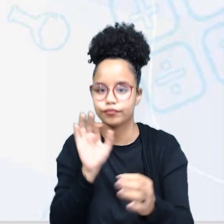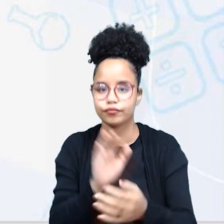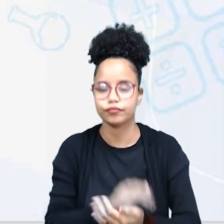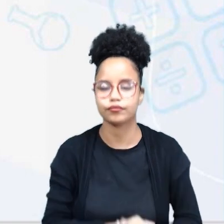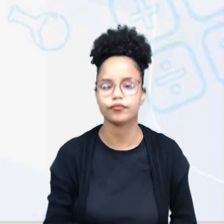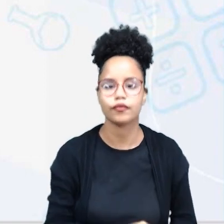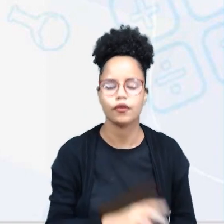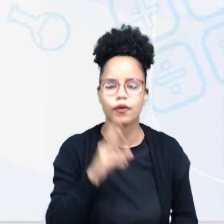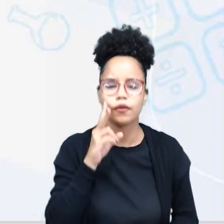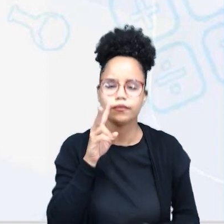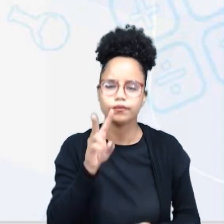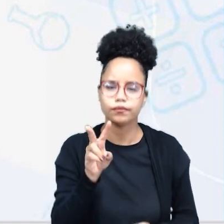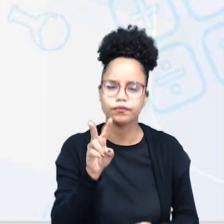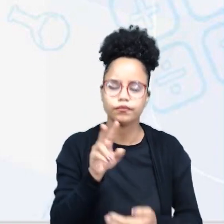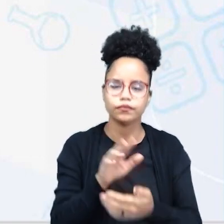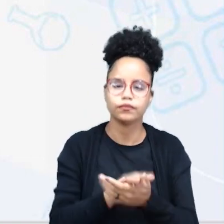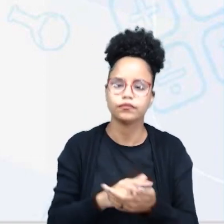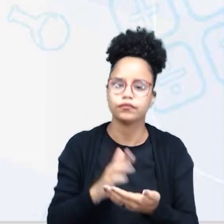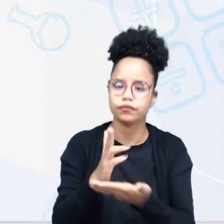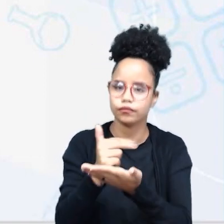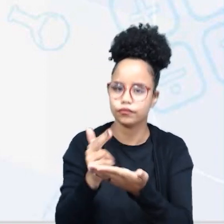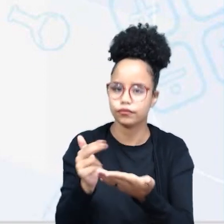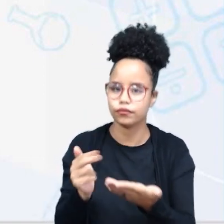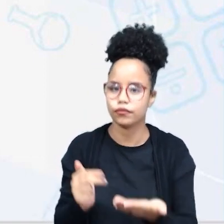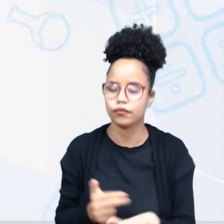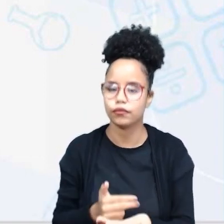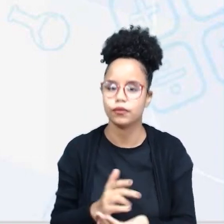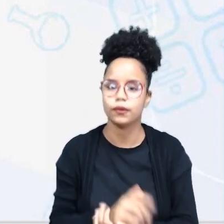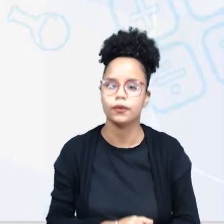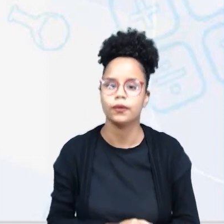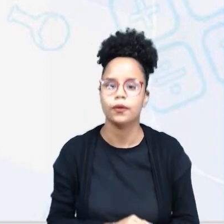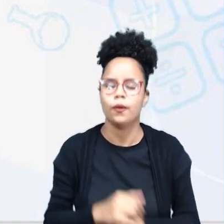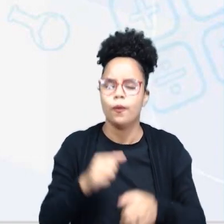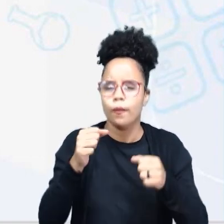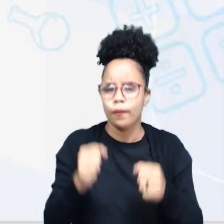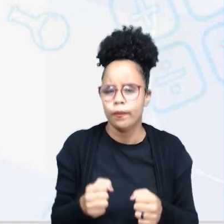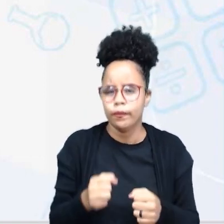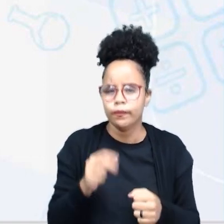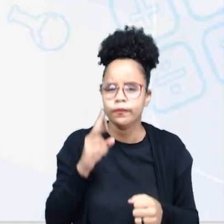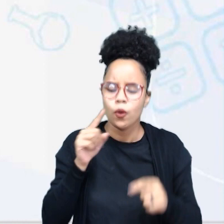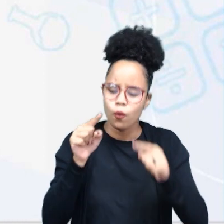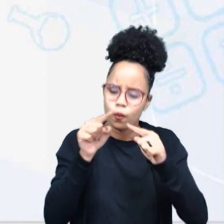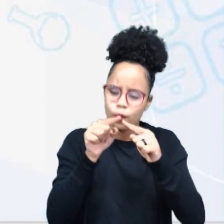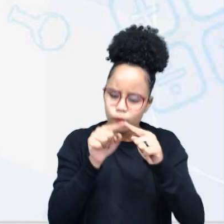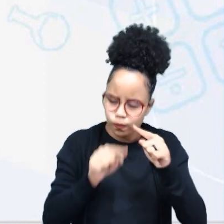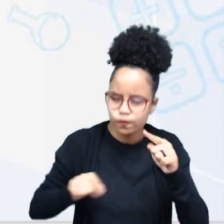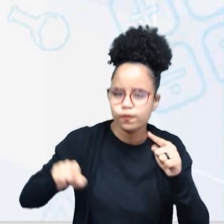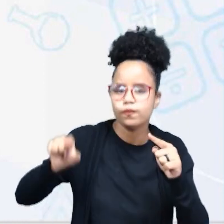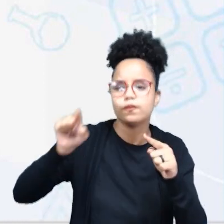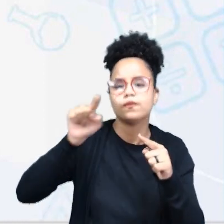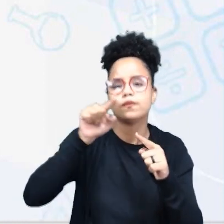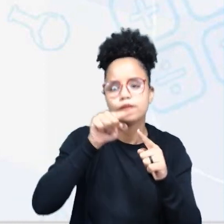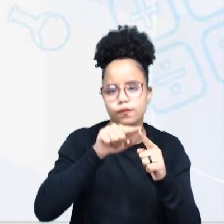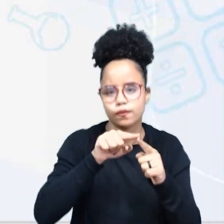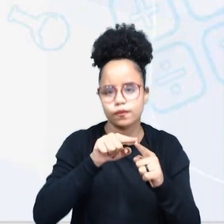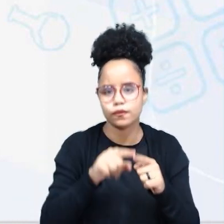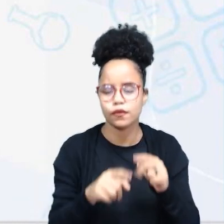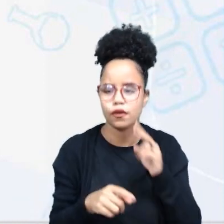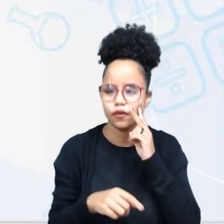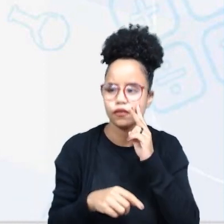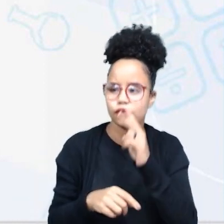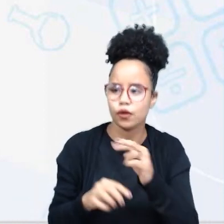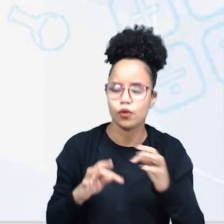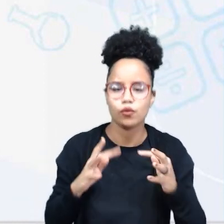Então veja esse desenho a circunferência e trazer conferência como a gente pode popularmente chamado e o contorno Tá tem como imagine